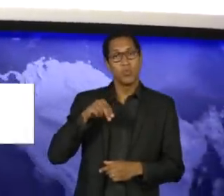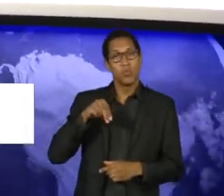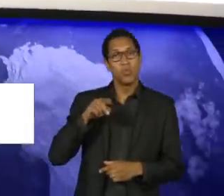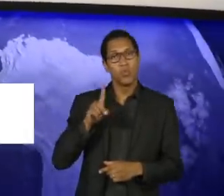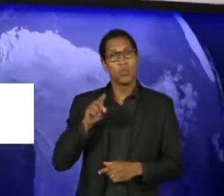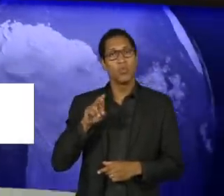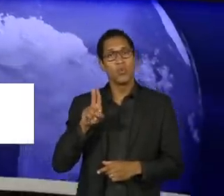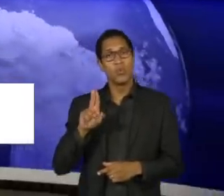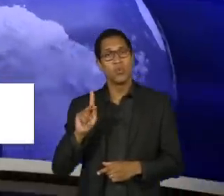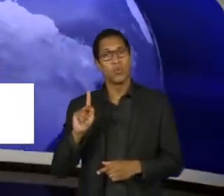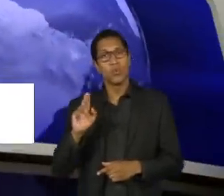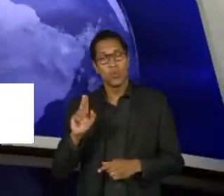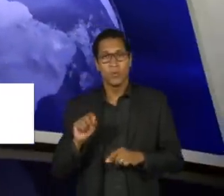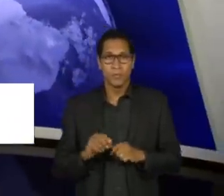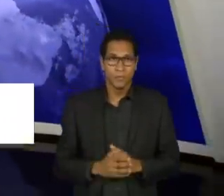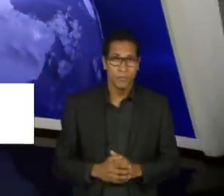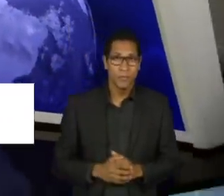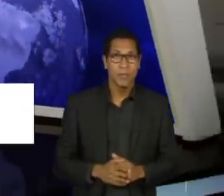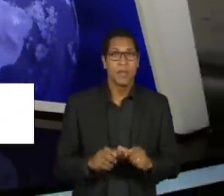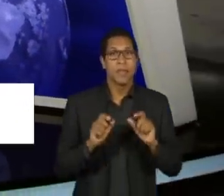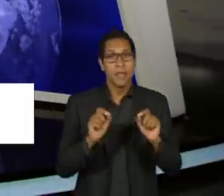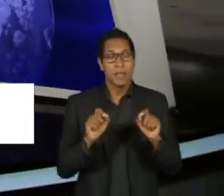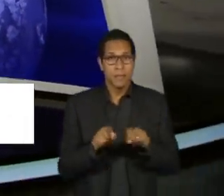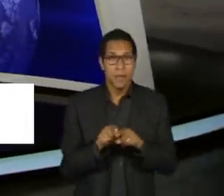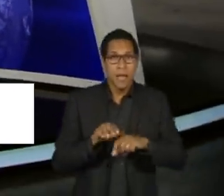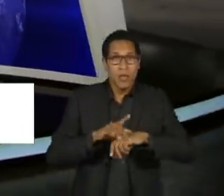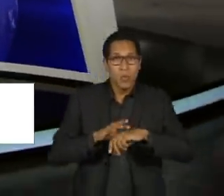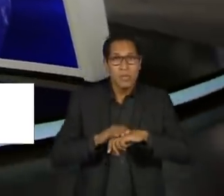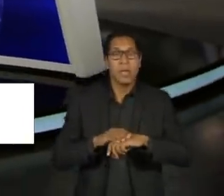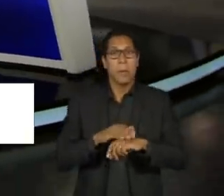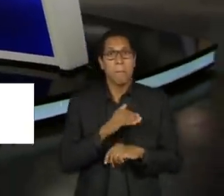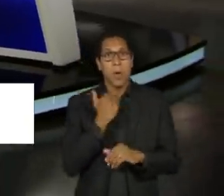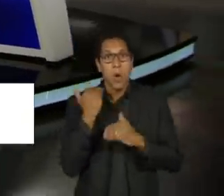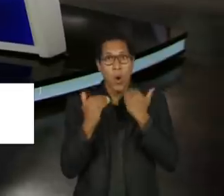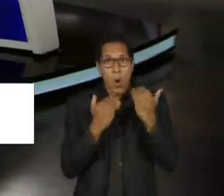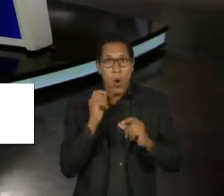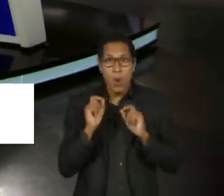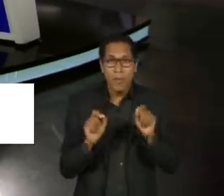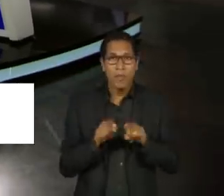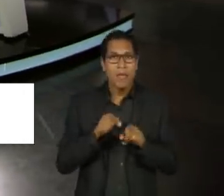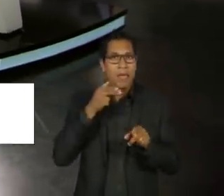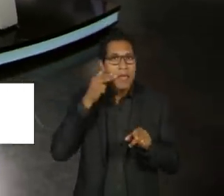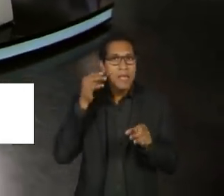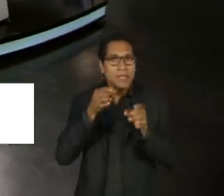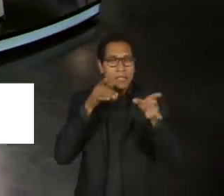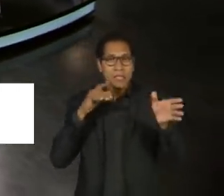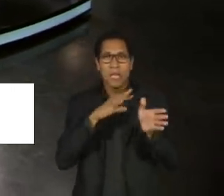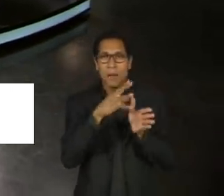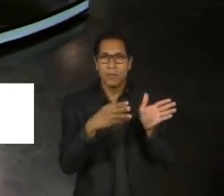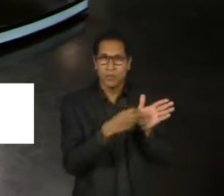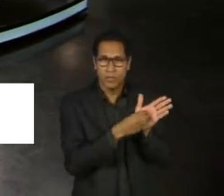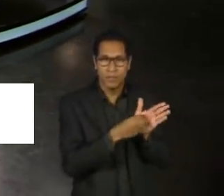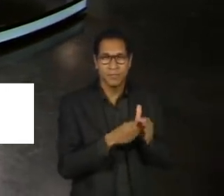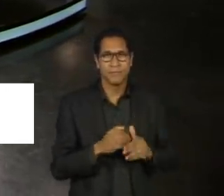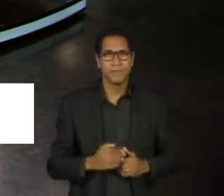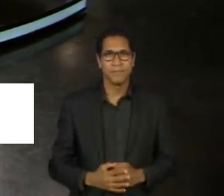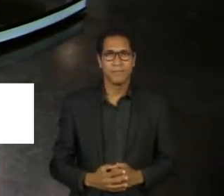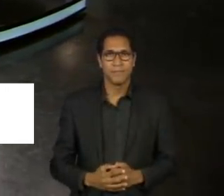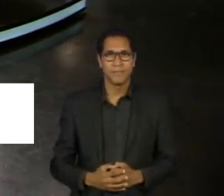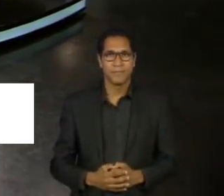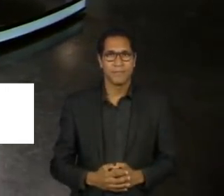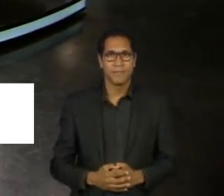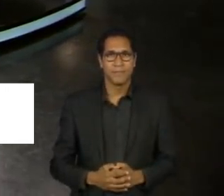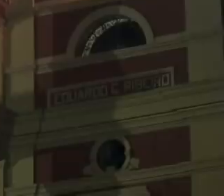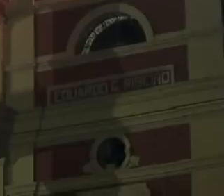Minamata, a intoxicação por mercúrio que já mostra sintomas entre indígenas na Amazônia. A gente volta já.